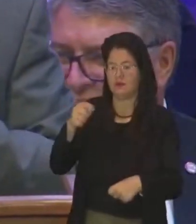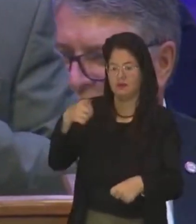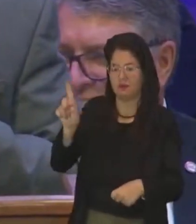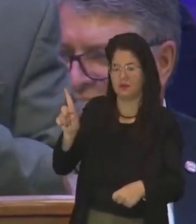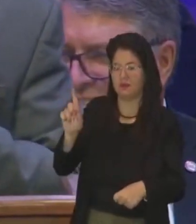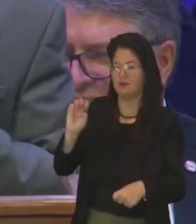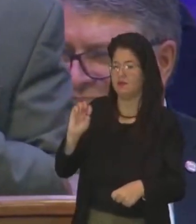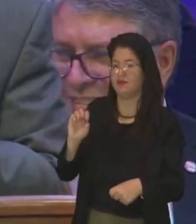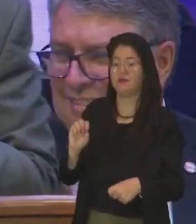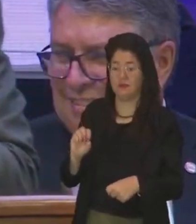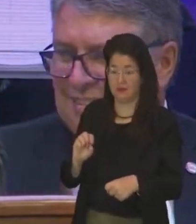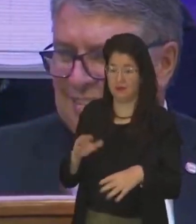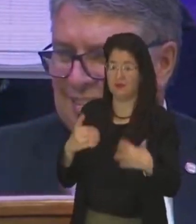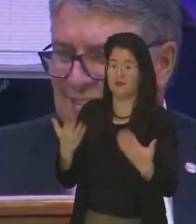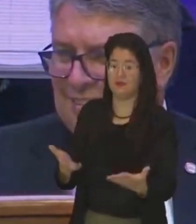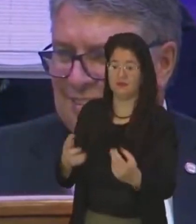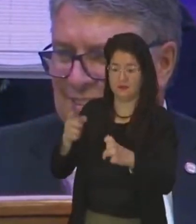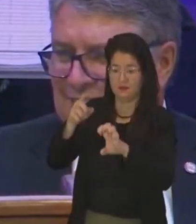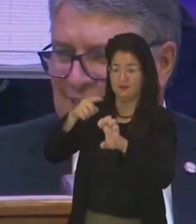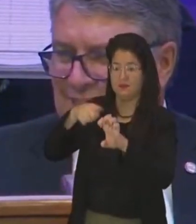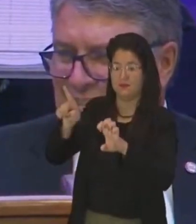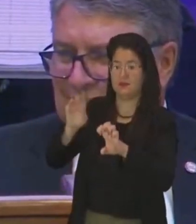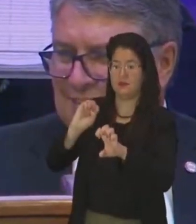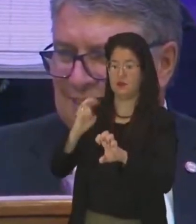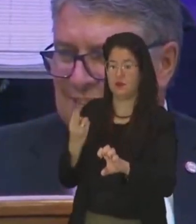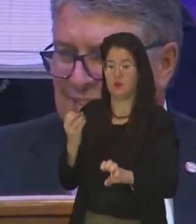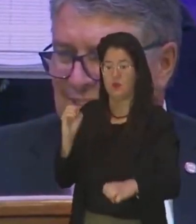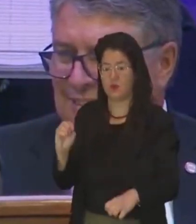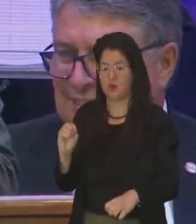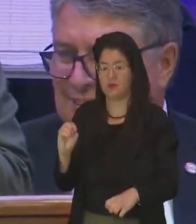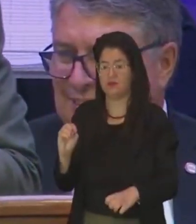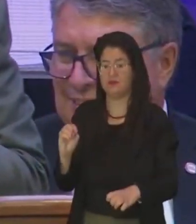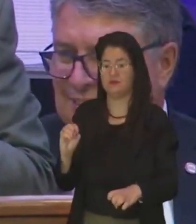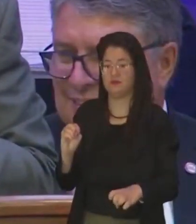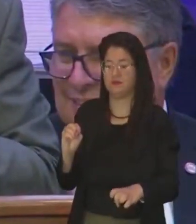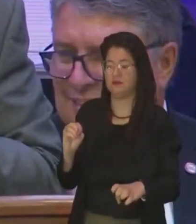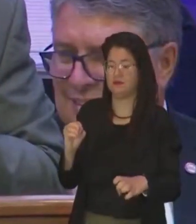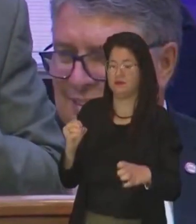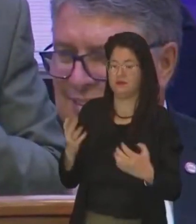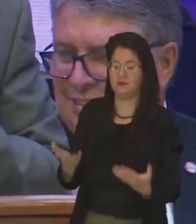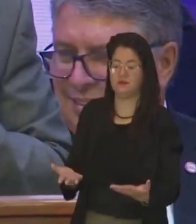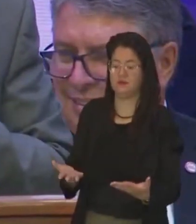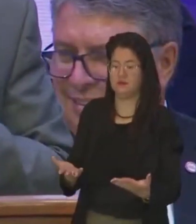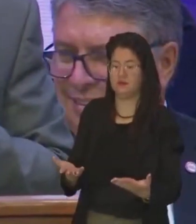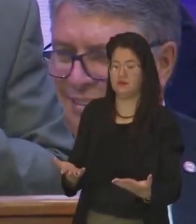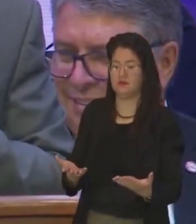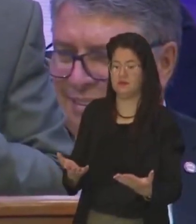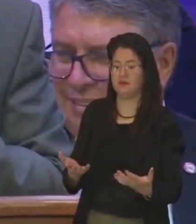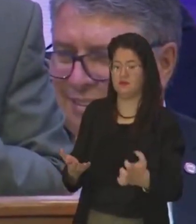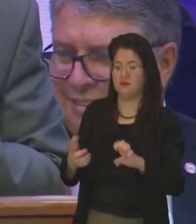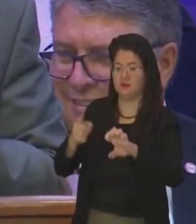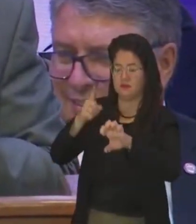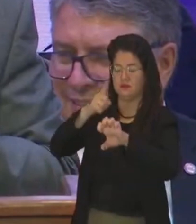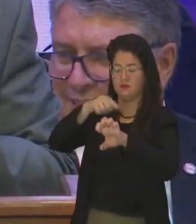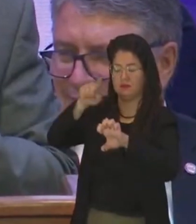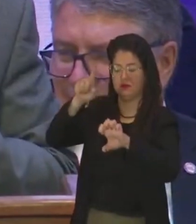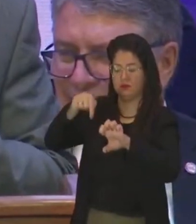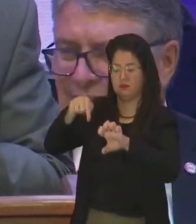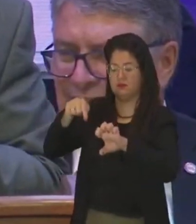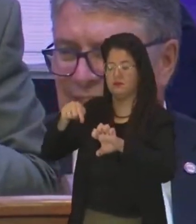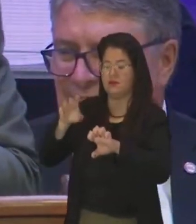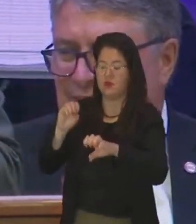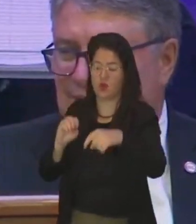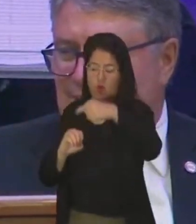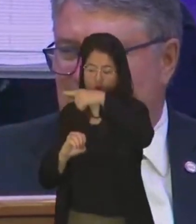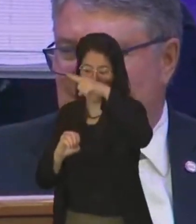O, a mesma coisa. Com acento é O, sem acento é O. E os tios aí são nasal,